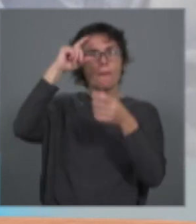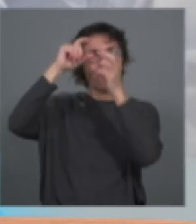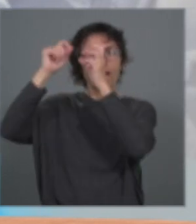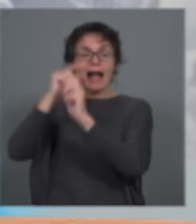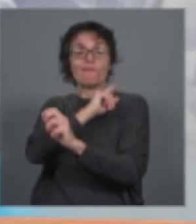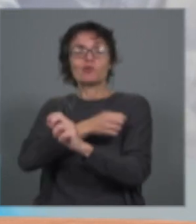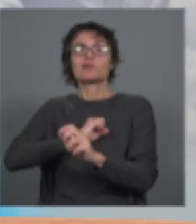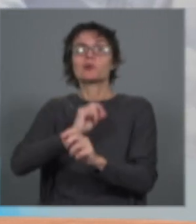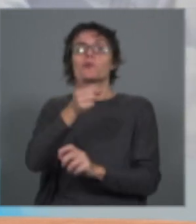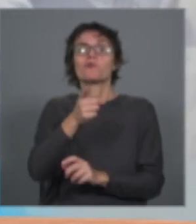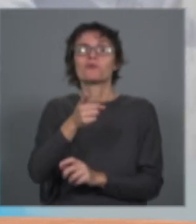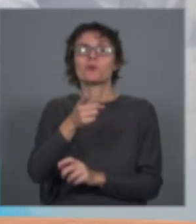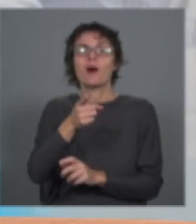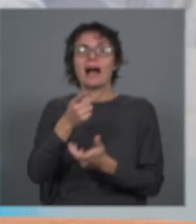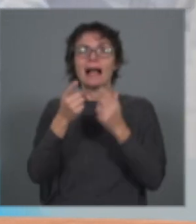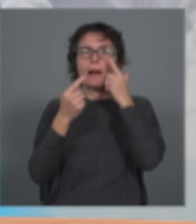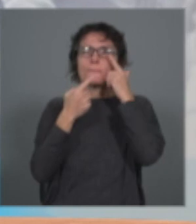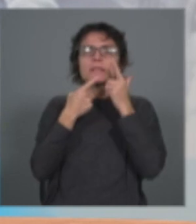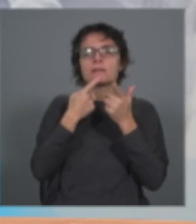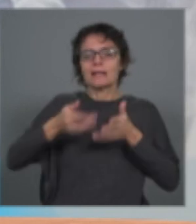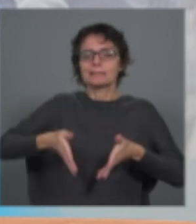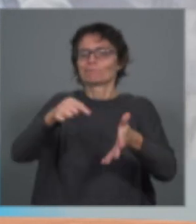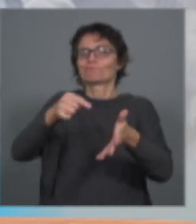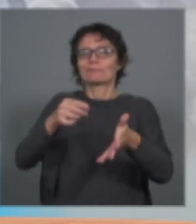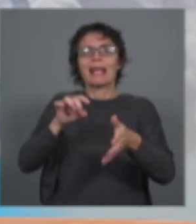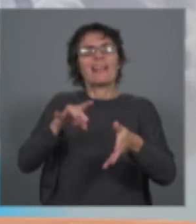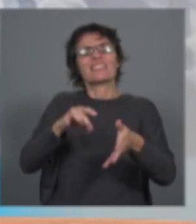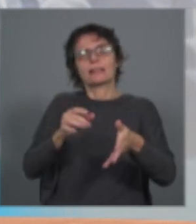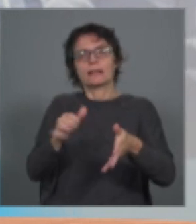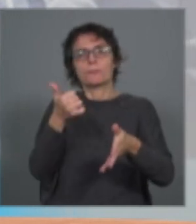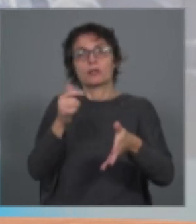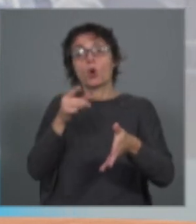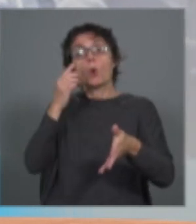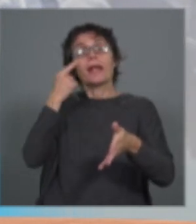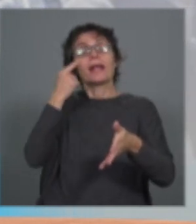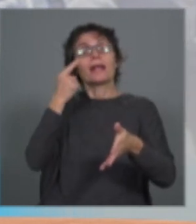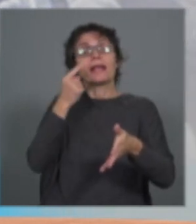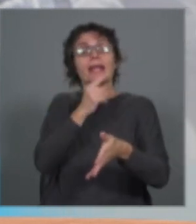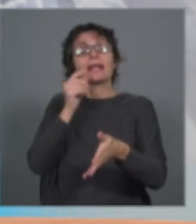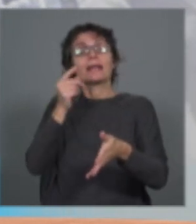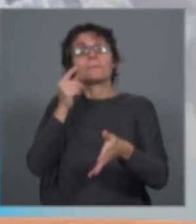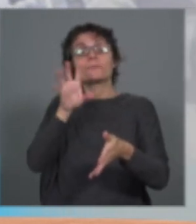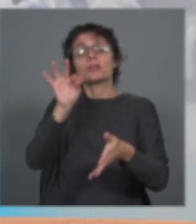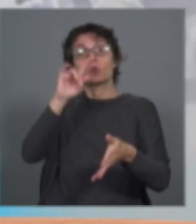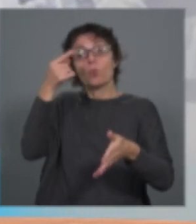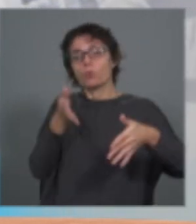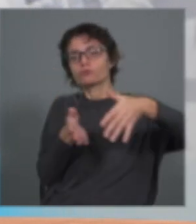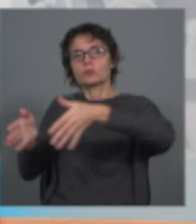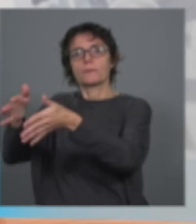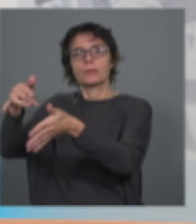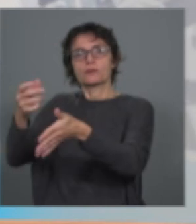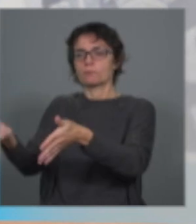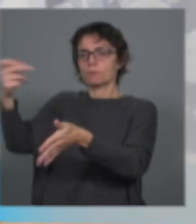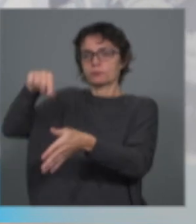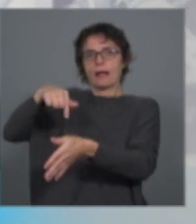às voltas, enfim, e chegar a Lisboa por outros caminhos. É esta força de que eu falo. A força era